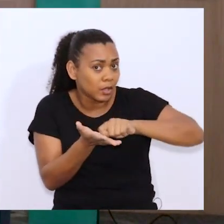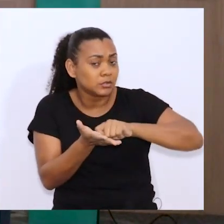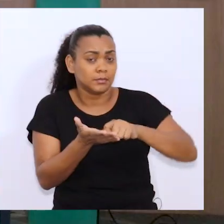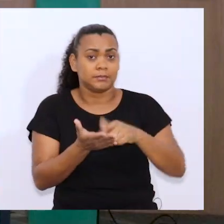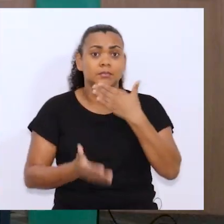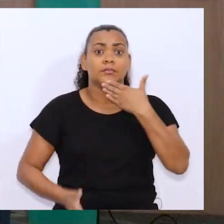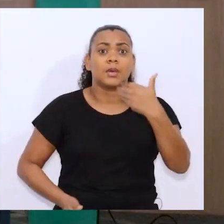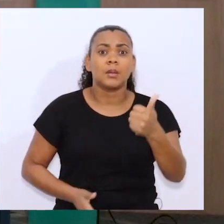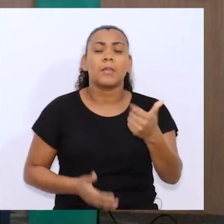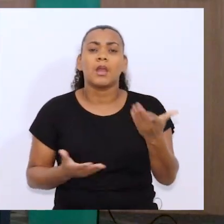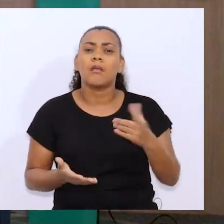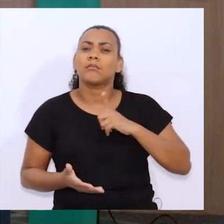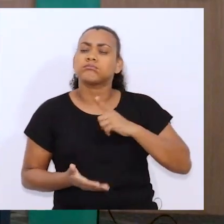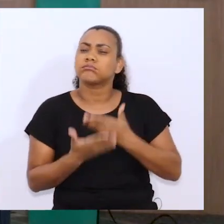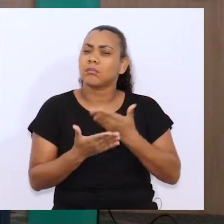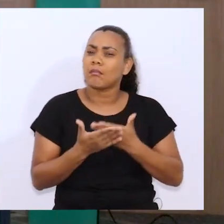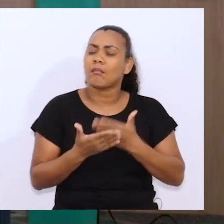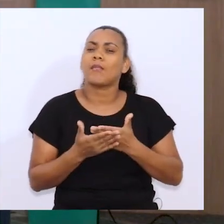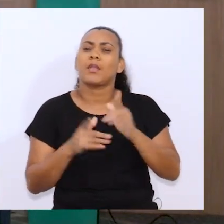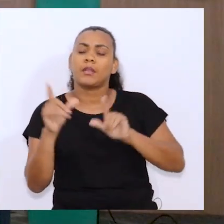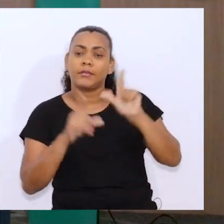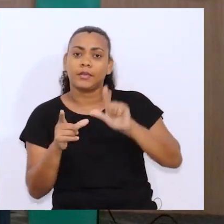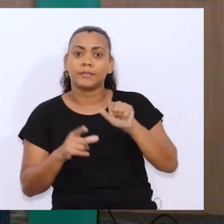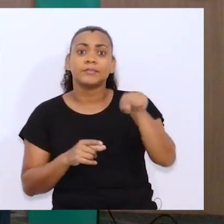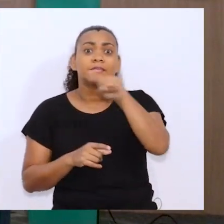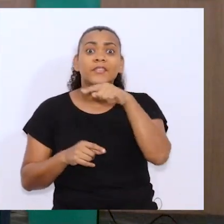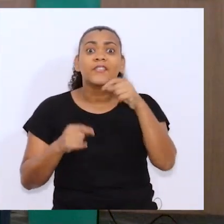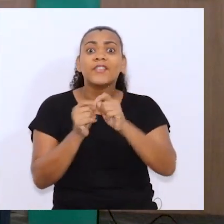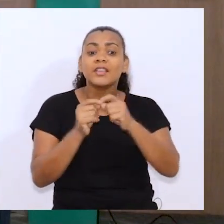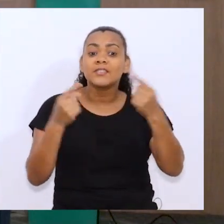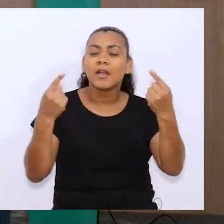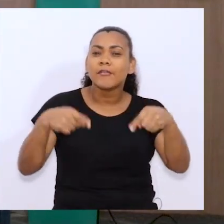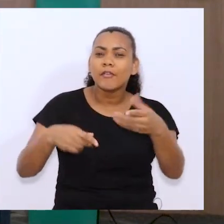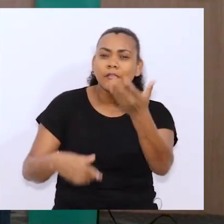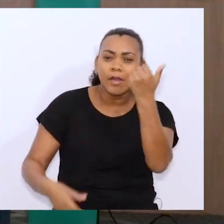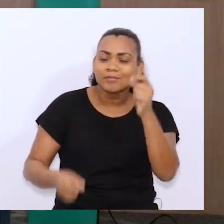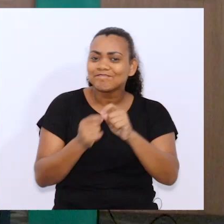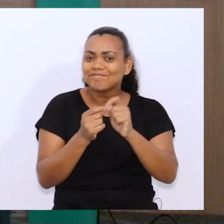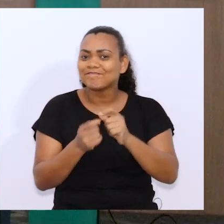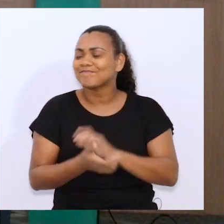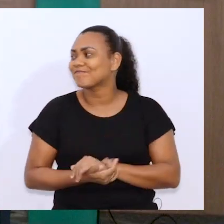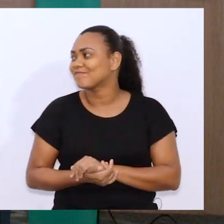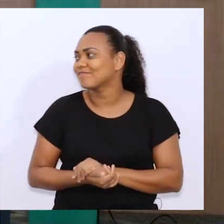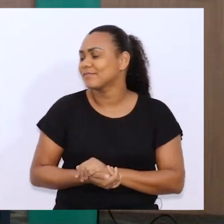melhor acompanhar as aulas na TV. E quem fez o desafio? Vamos corrigir?